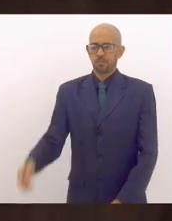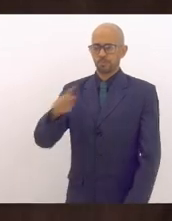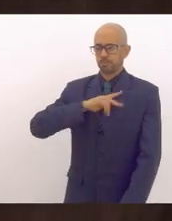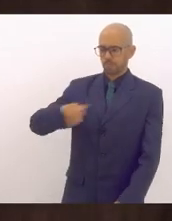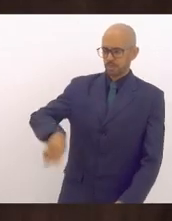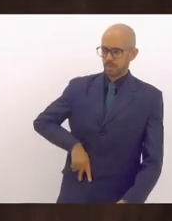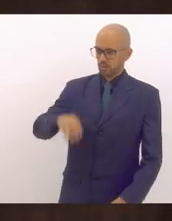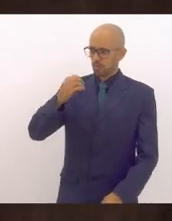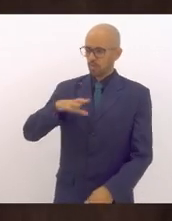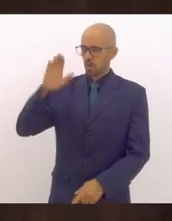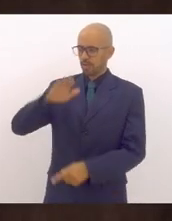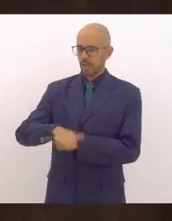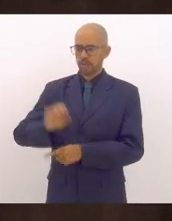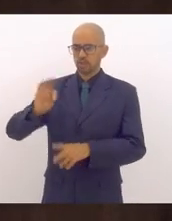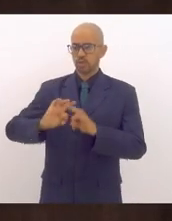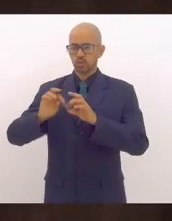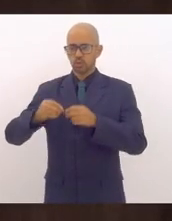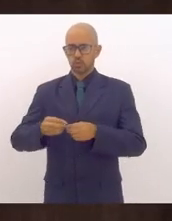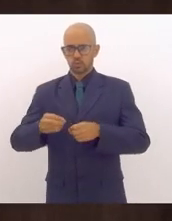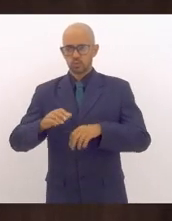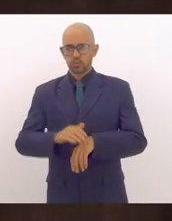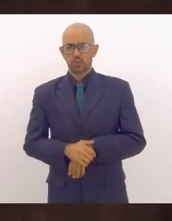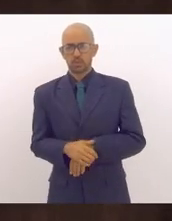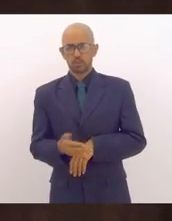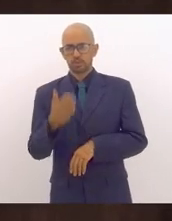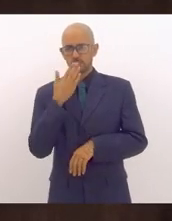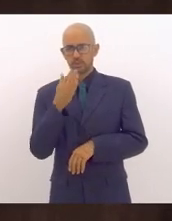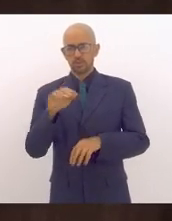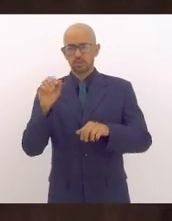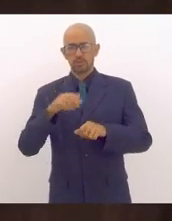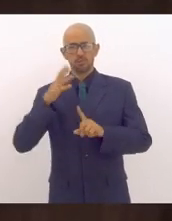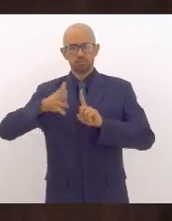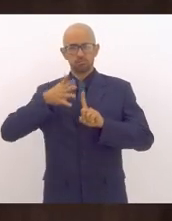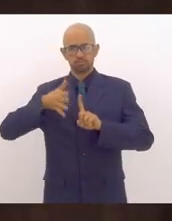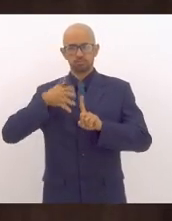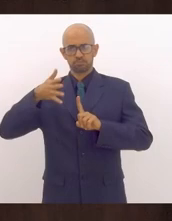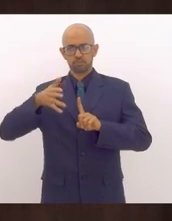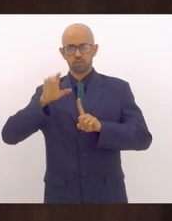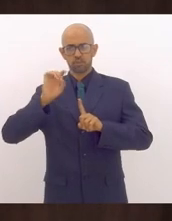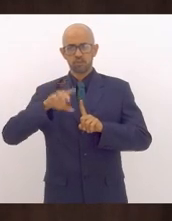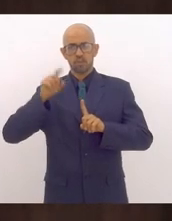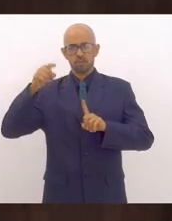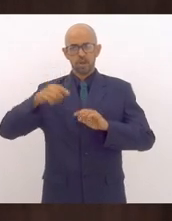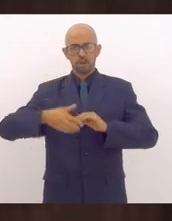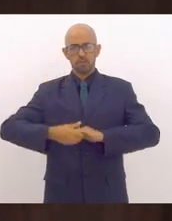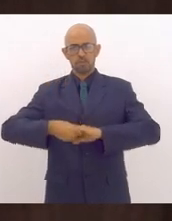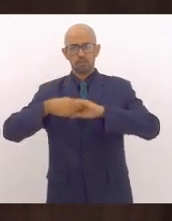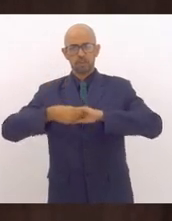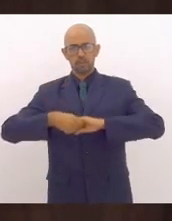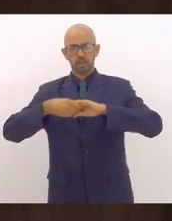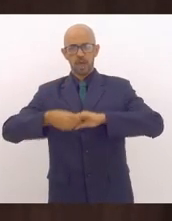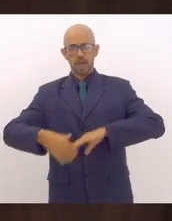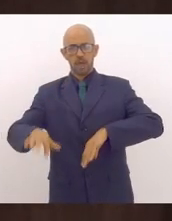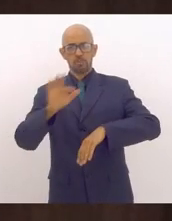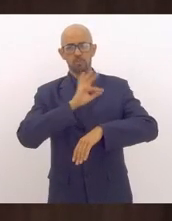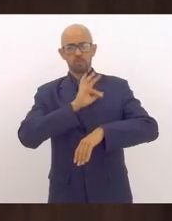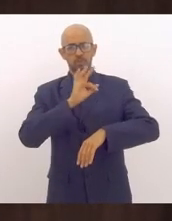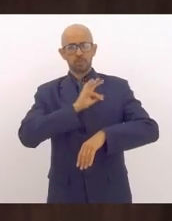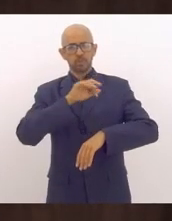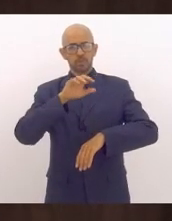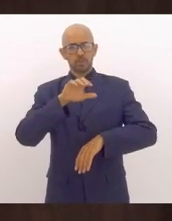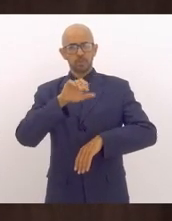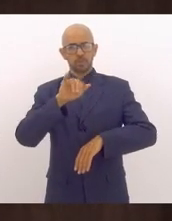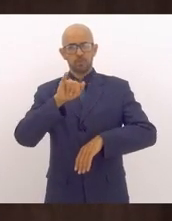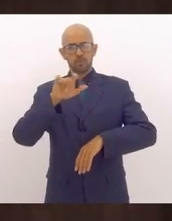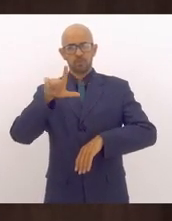Presidente, boa tarde a todas e todos. Eu pedi para fazer uso da palavra apenas para saudar a Polícia Civil,